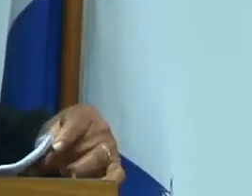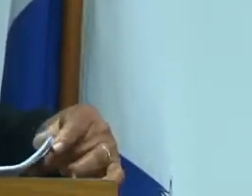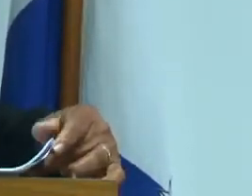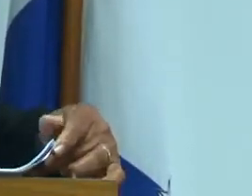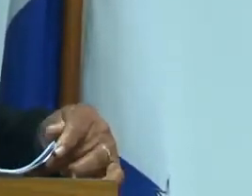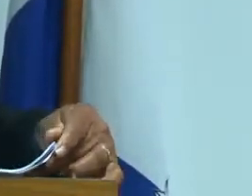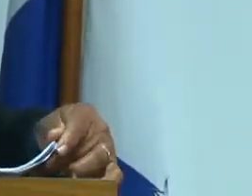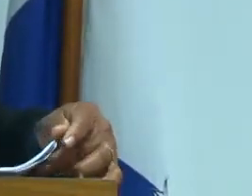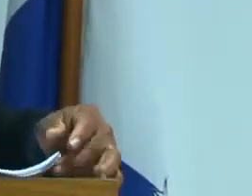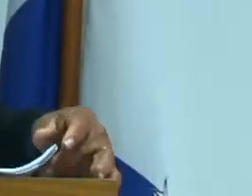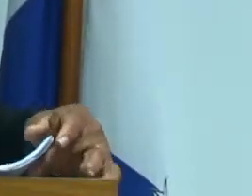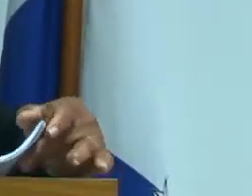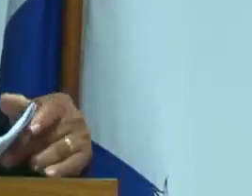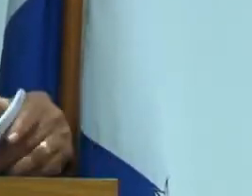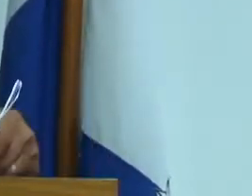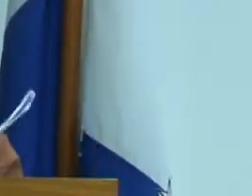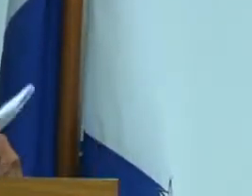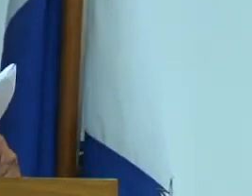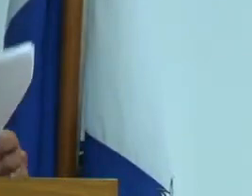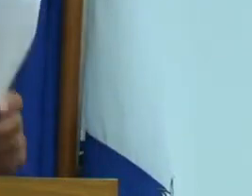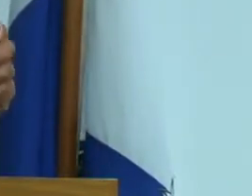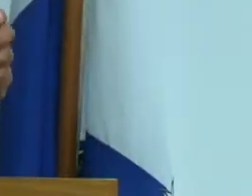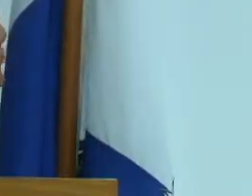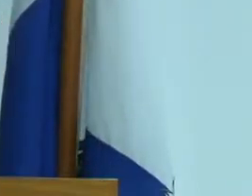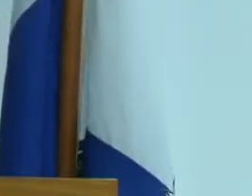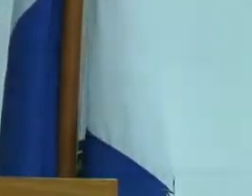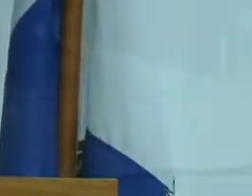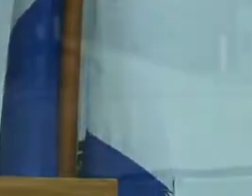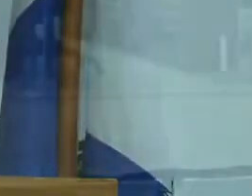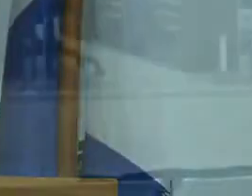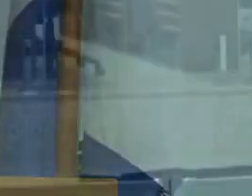mais, eu agradeço, que Deus abençoe a todos.